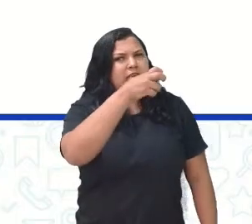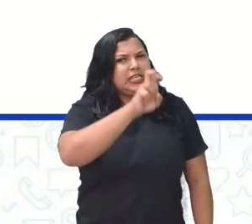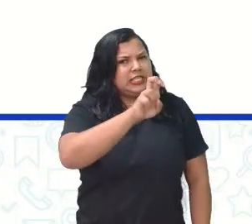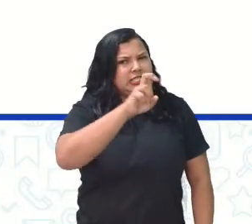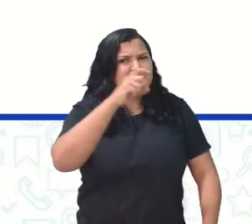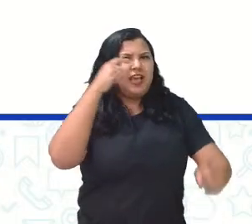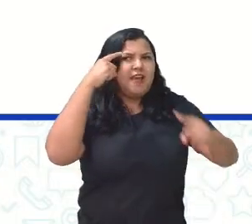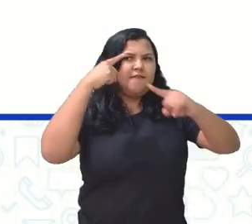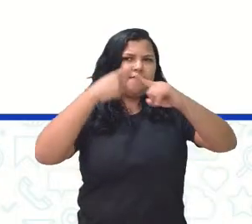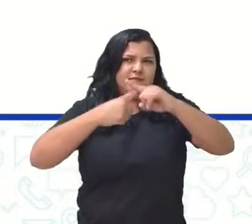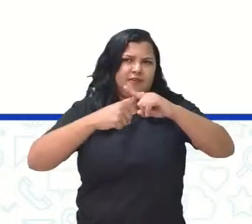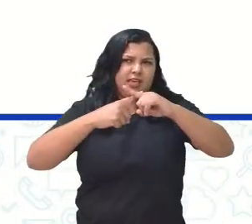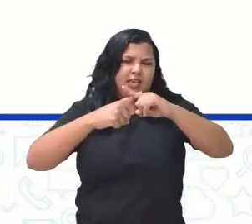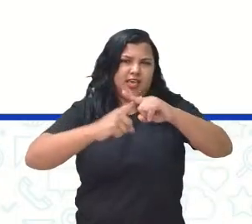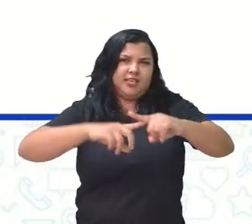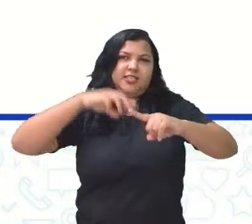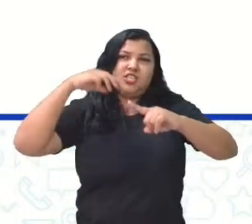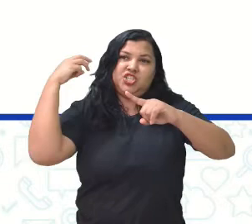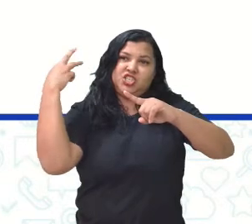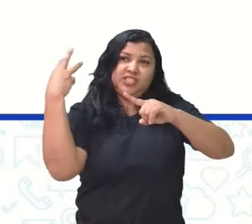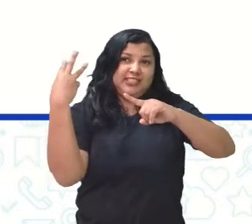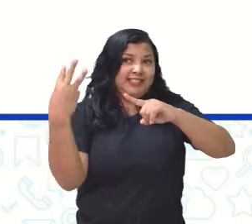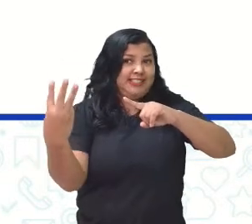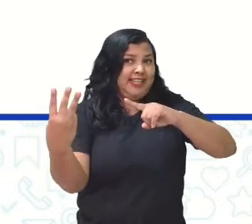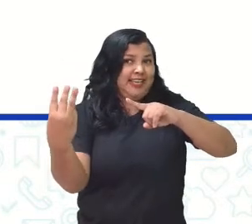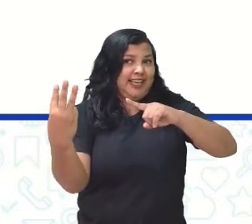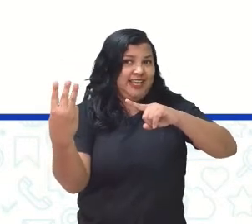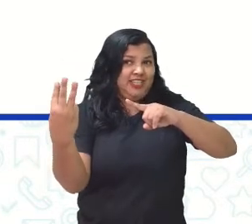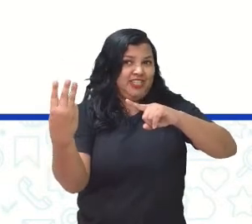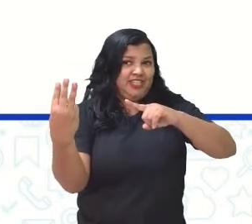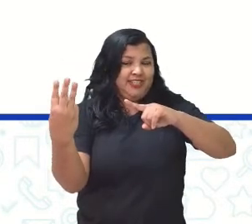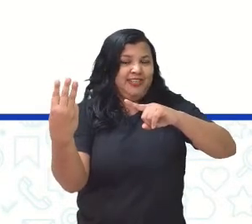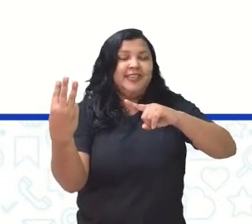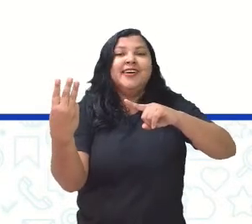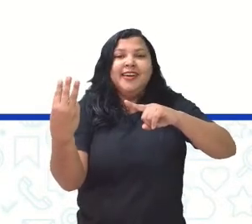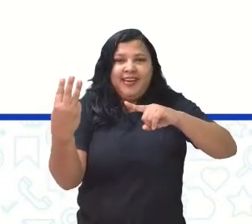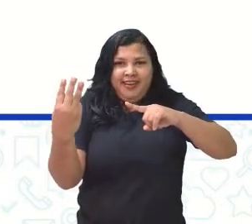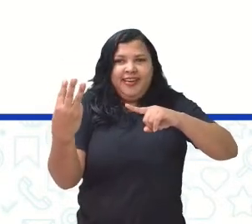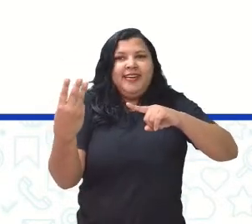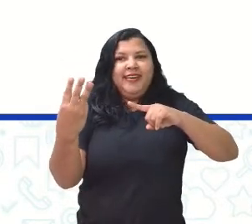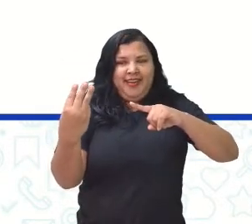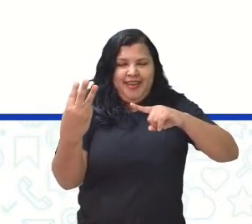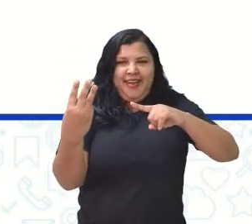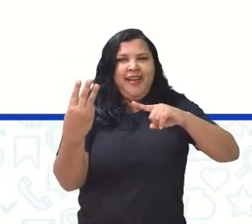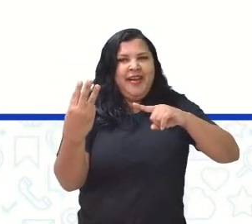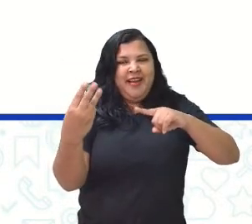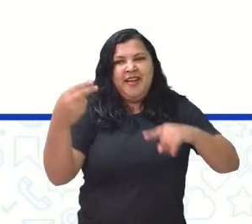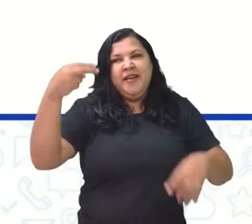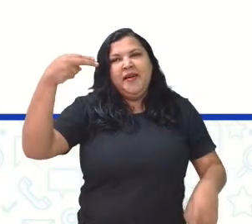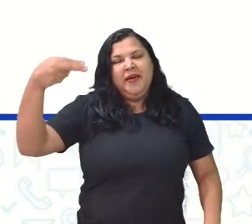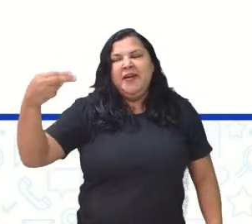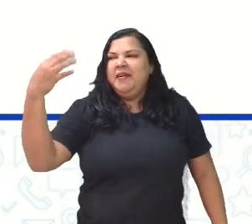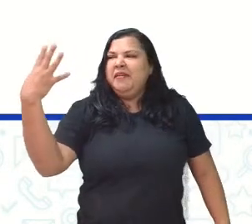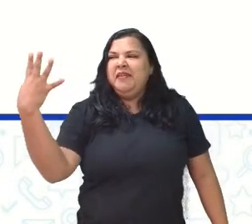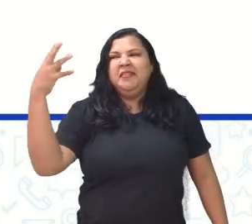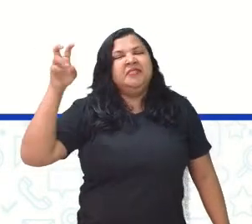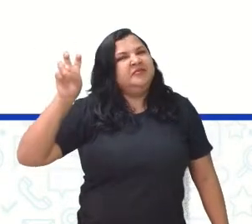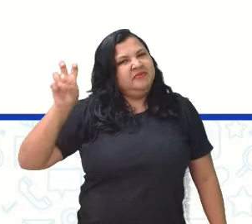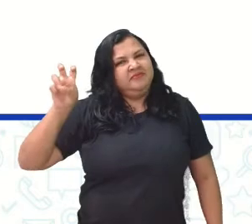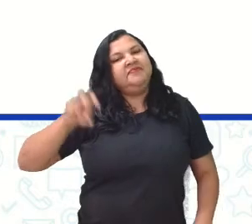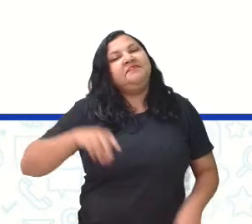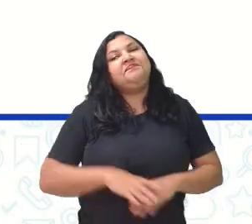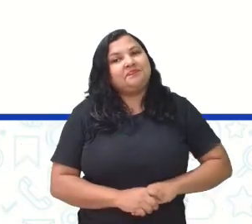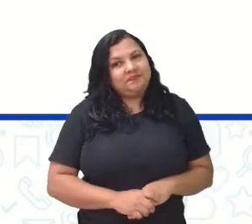dos 15% e multiplicavam pelo valor relacionado aqui, ó, 15% de 300, eles